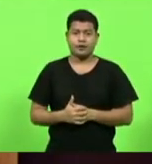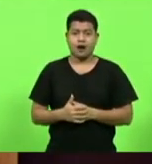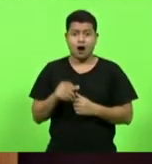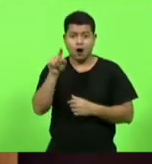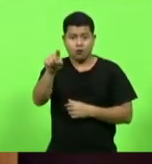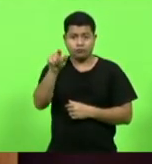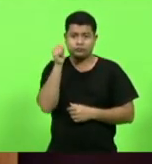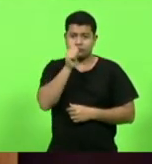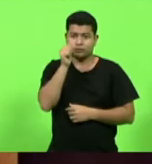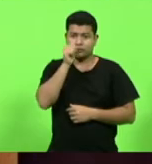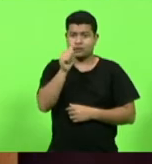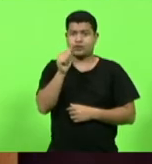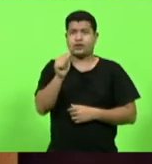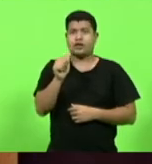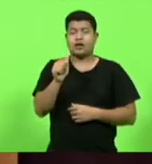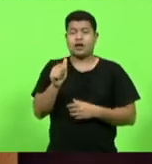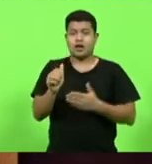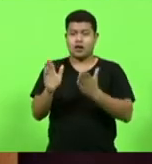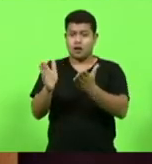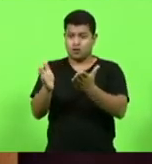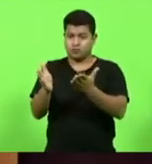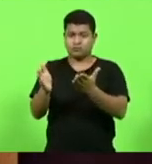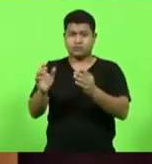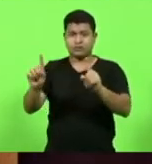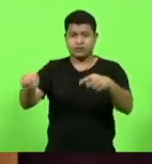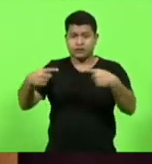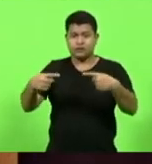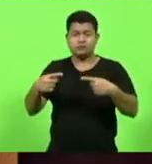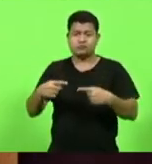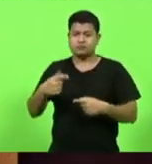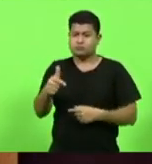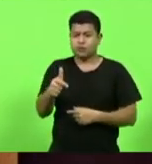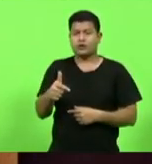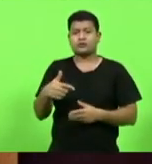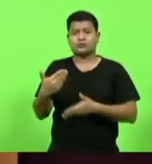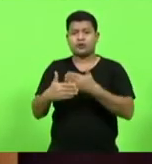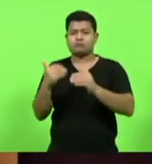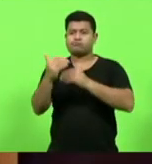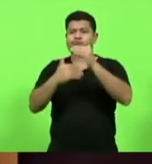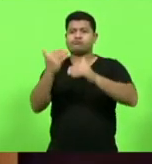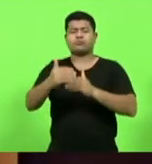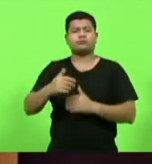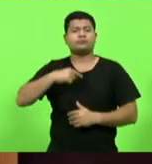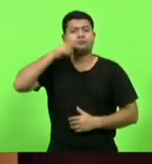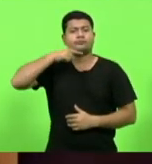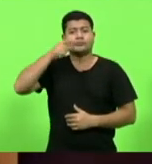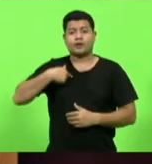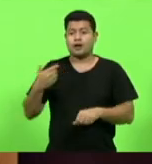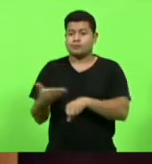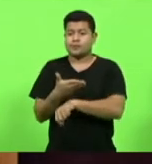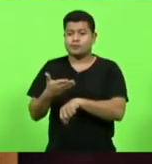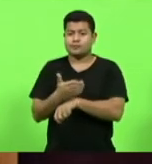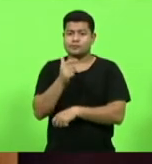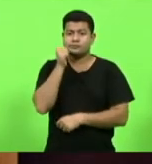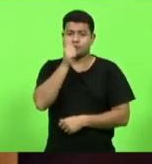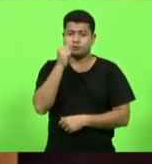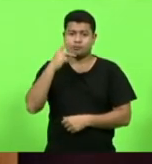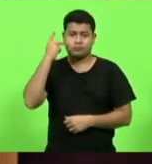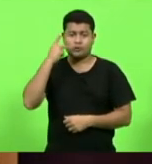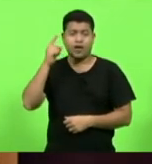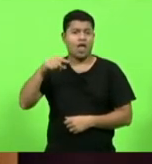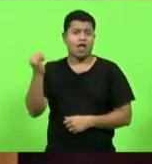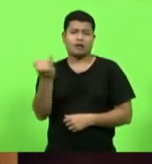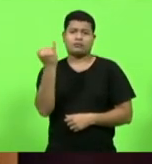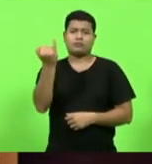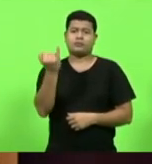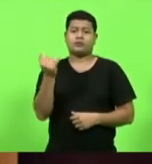o que não te desafia, não te transforma. A participação da mulher na política é fundamental para a transformação